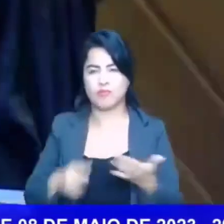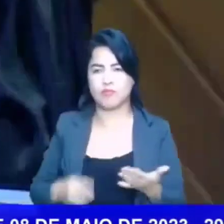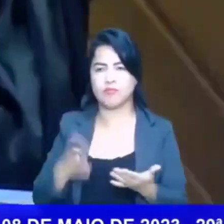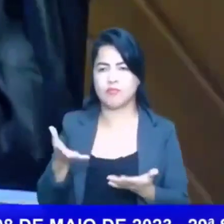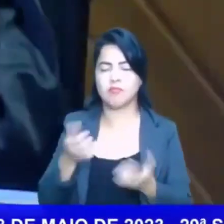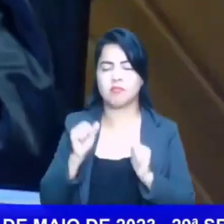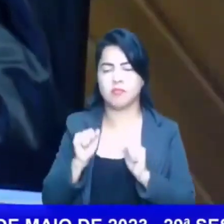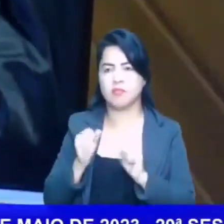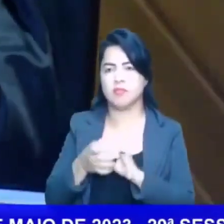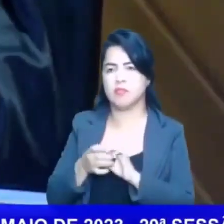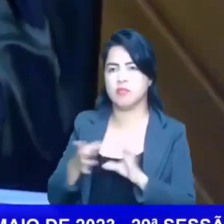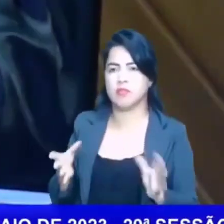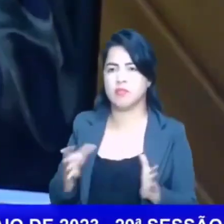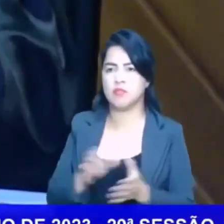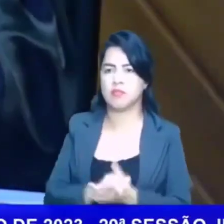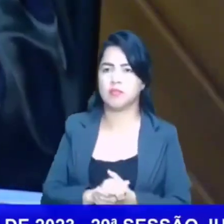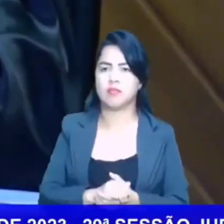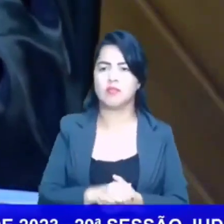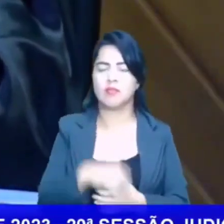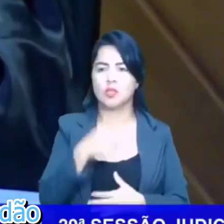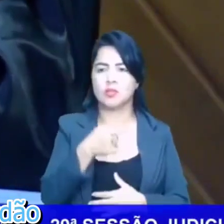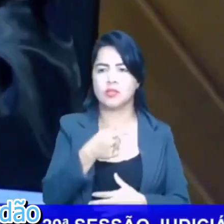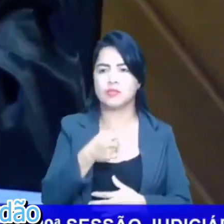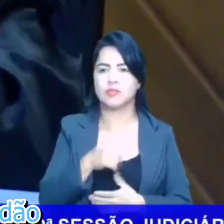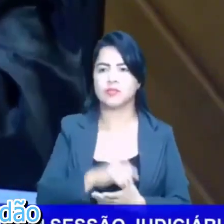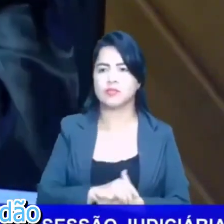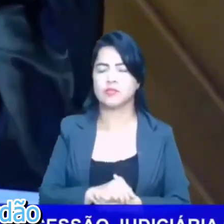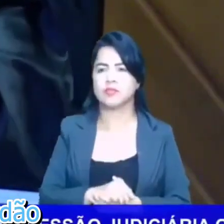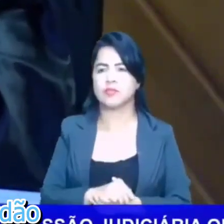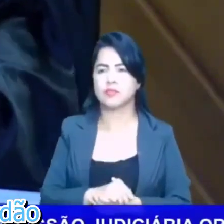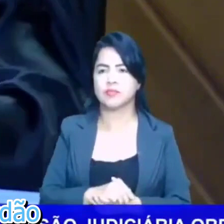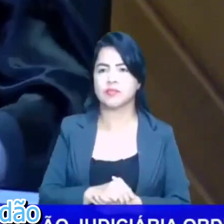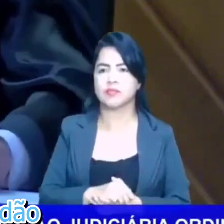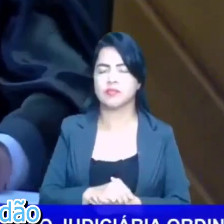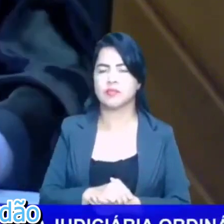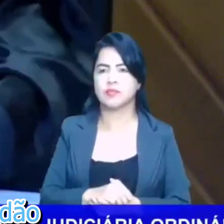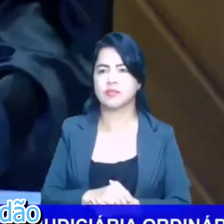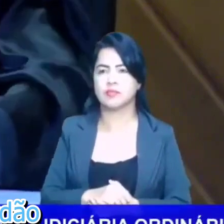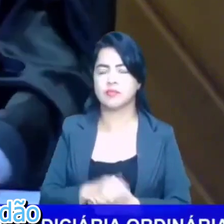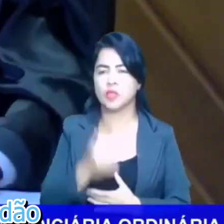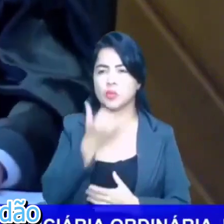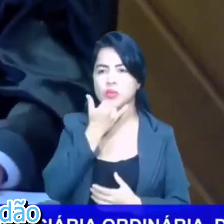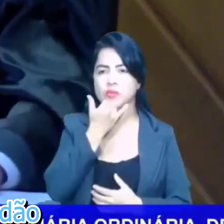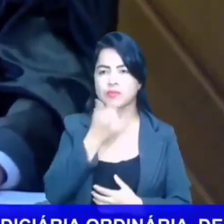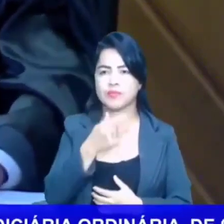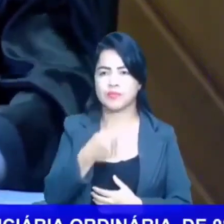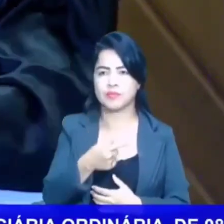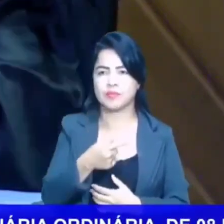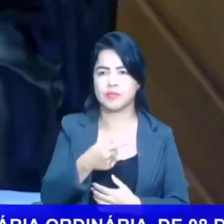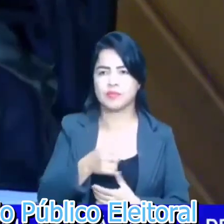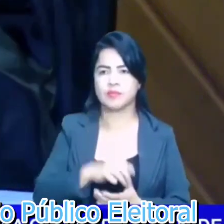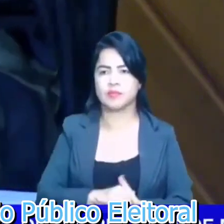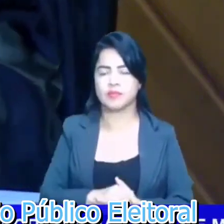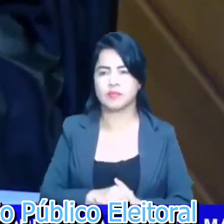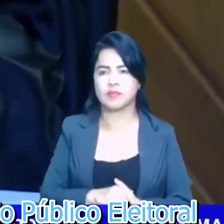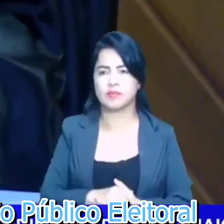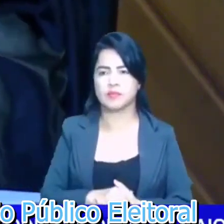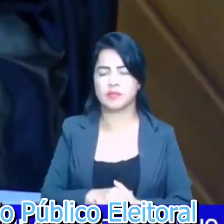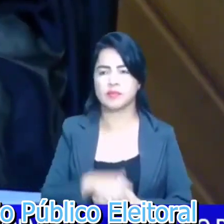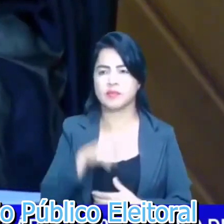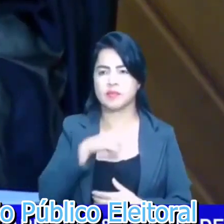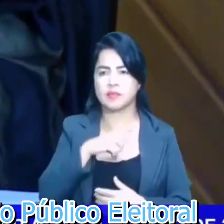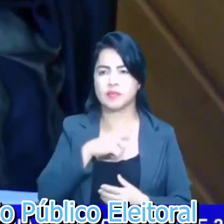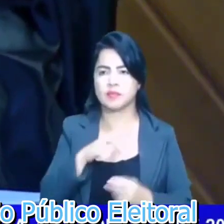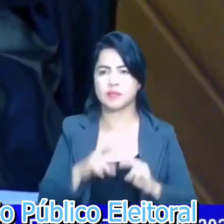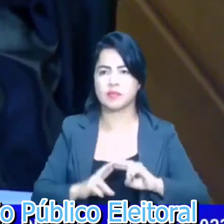do plenário, imagem direcionada à mesa desembargador Orlando Vasconcelos. Aqui trata-se